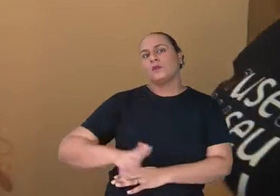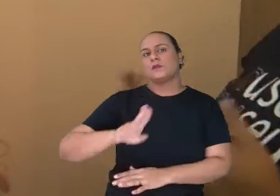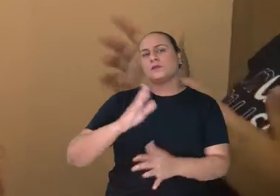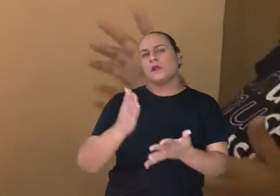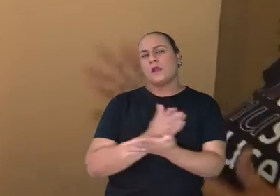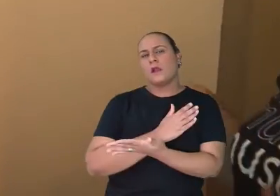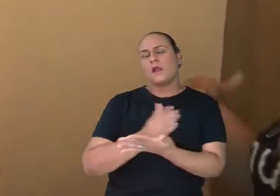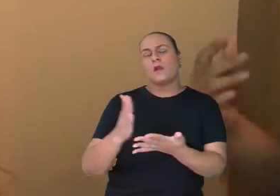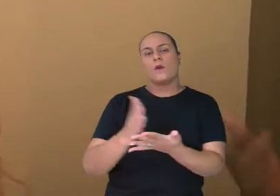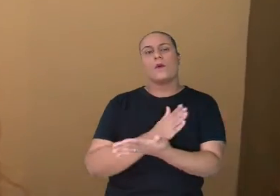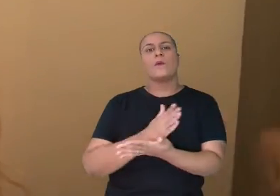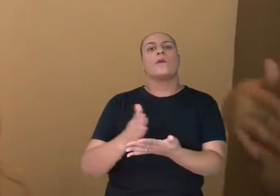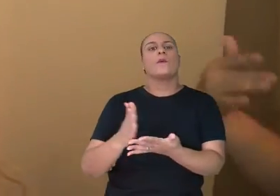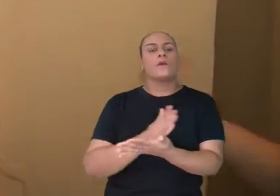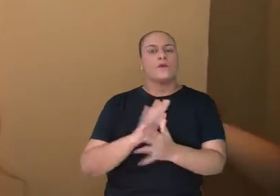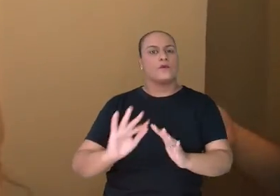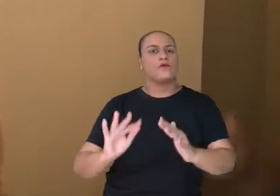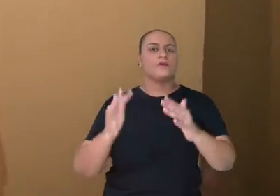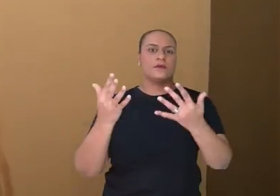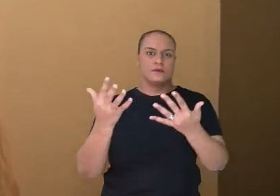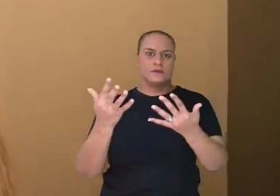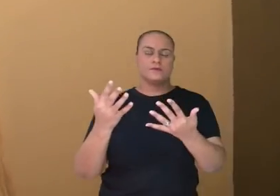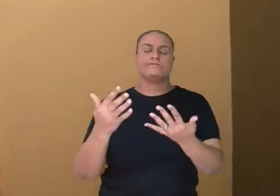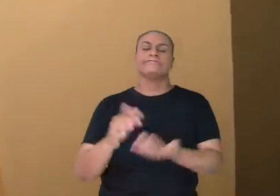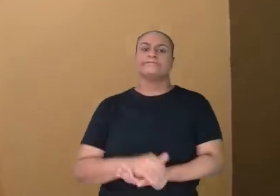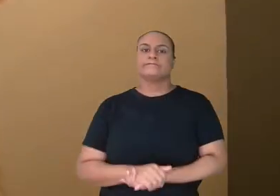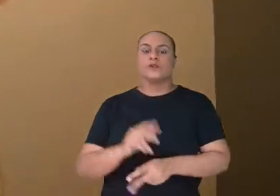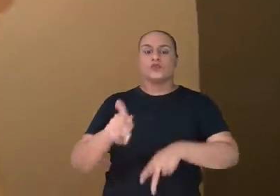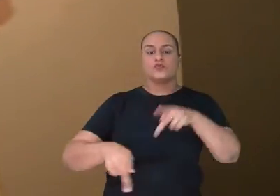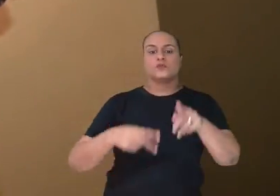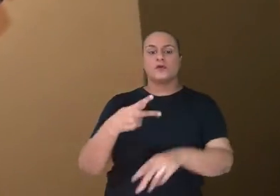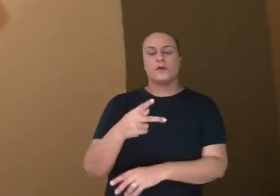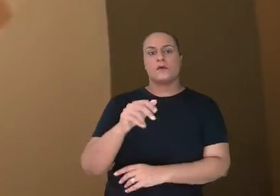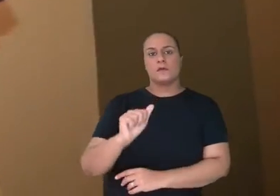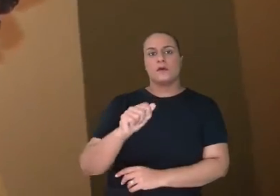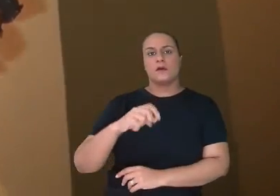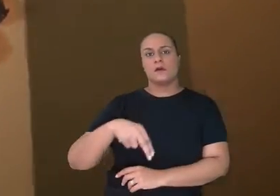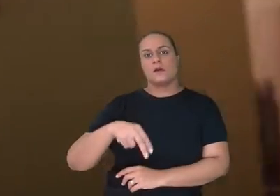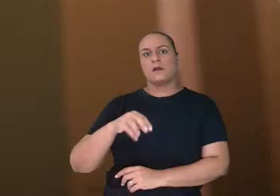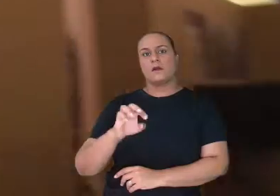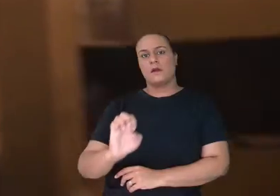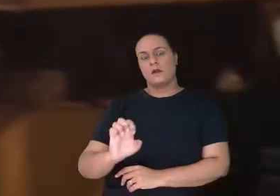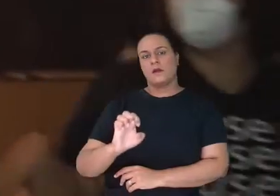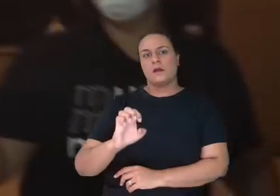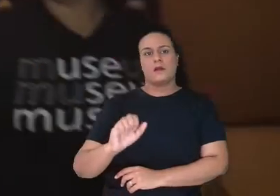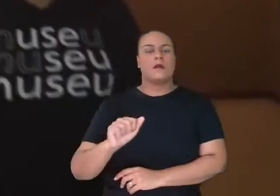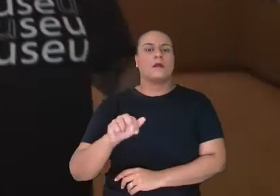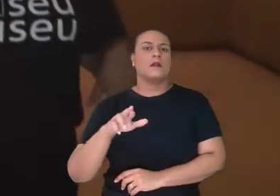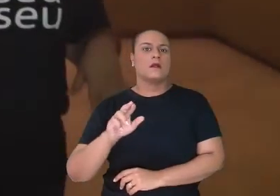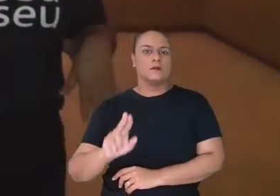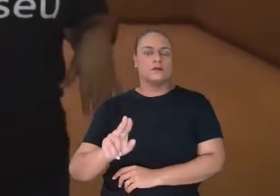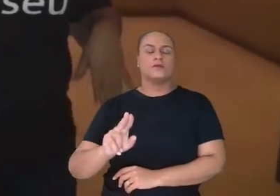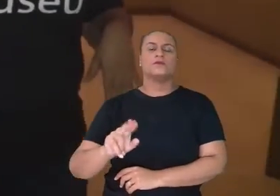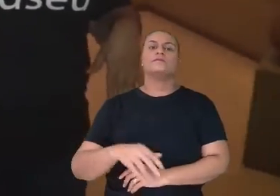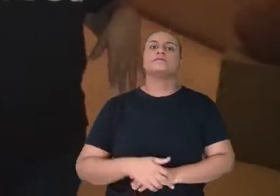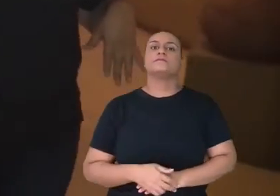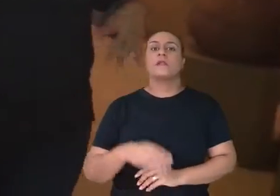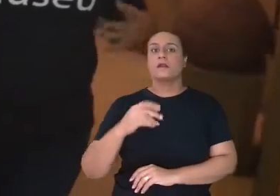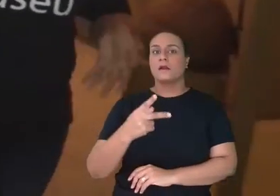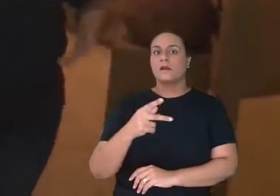religiosos dos povos do tronco Pancararu. Como, por exemplo, o Pancararu, Pancararé. Esse é um praiá